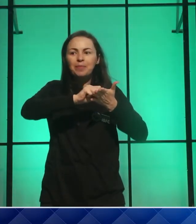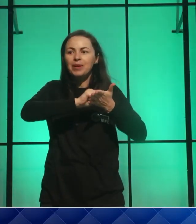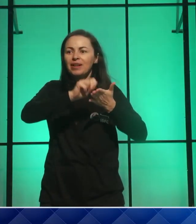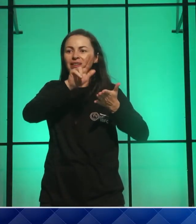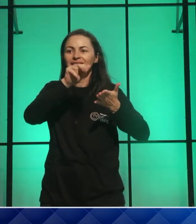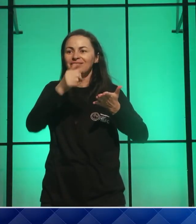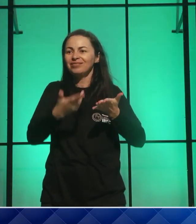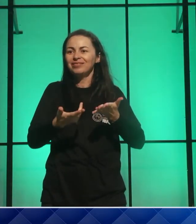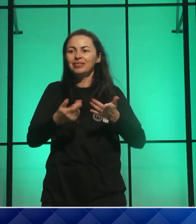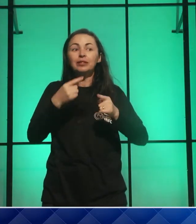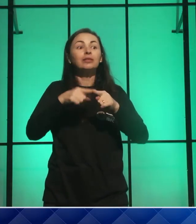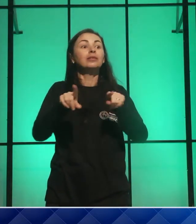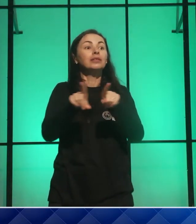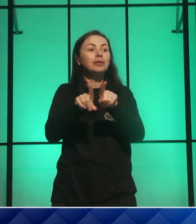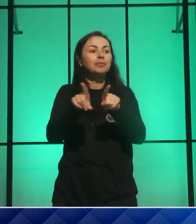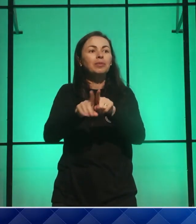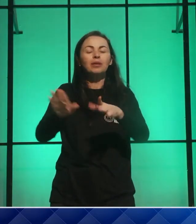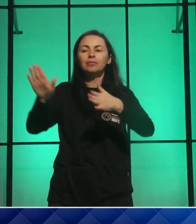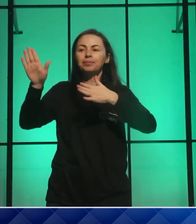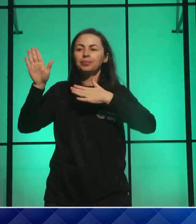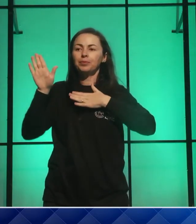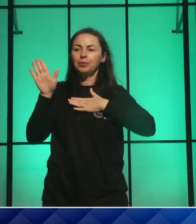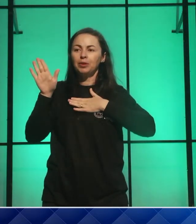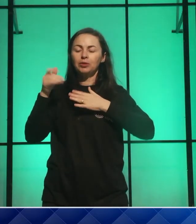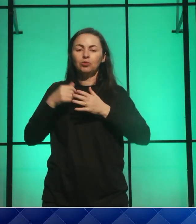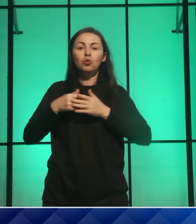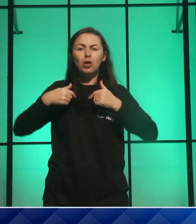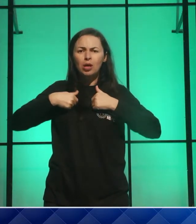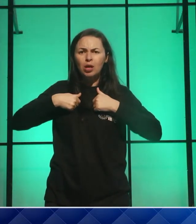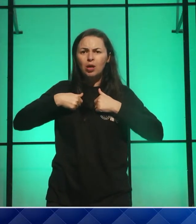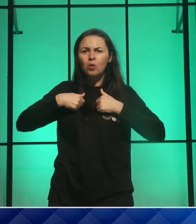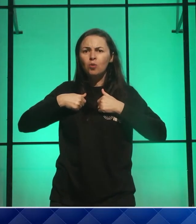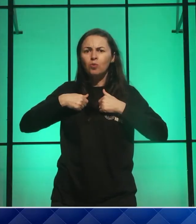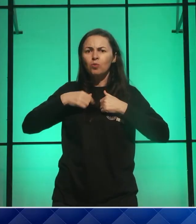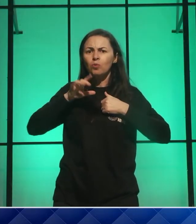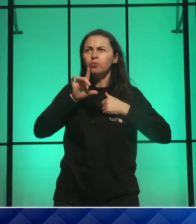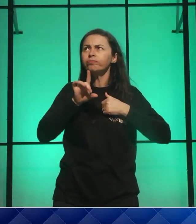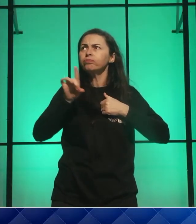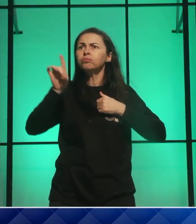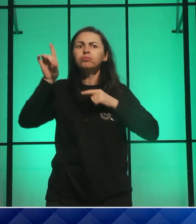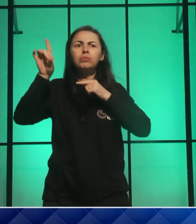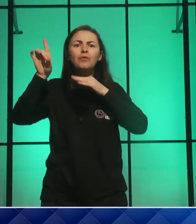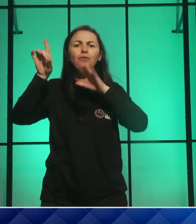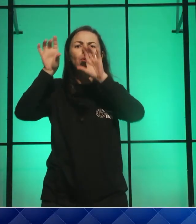Ele promete, eu estou indo, mas eu vou preparar um lugar para você.